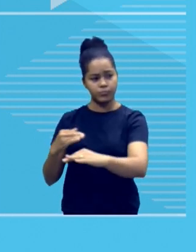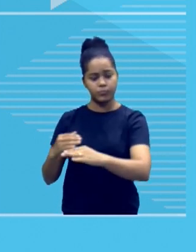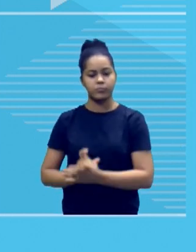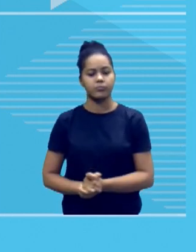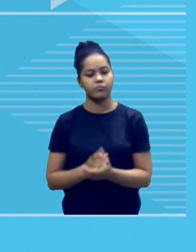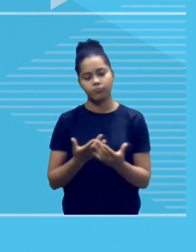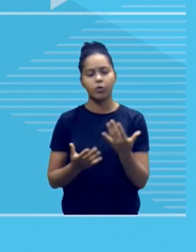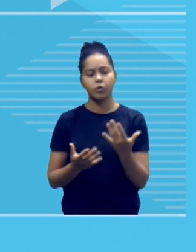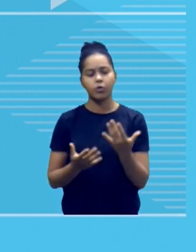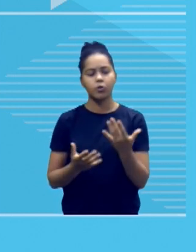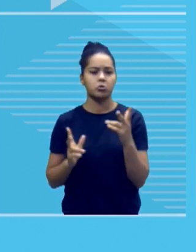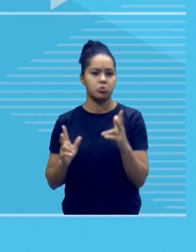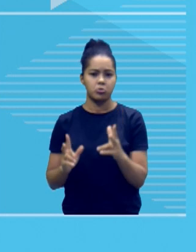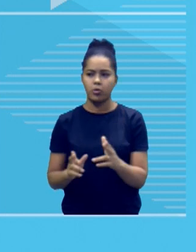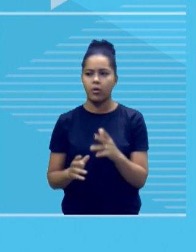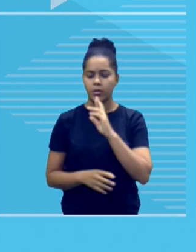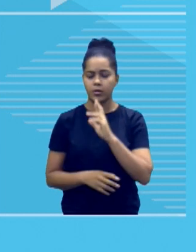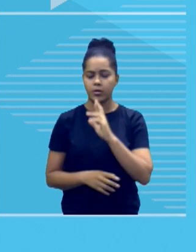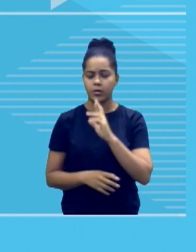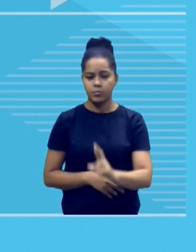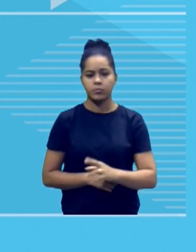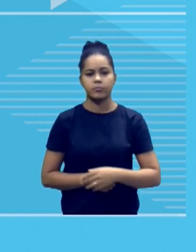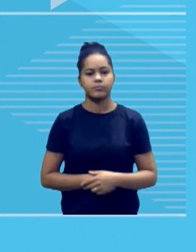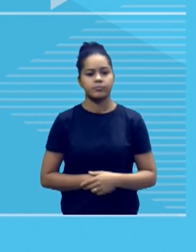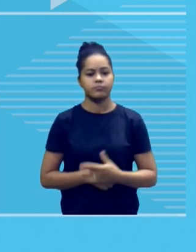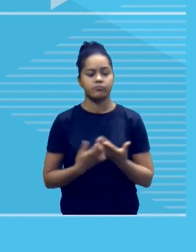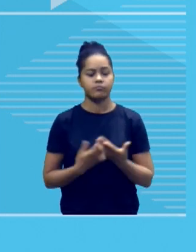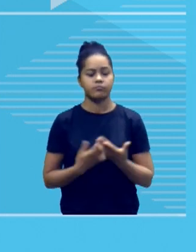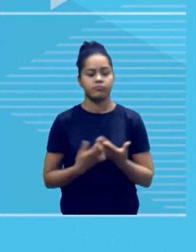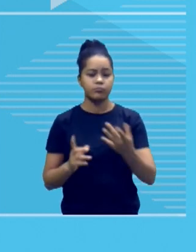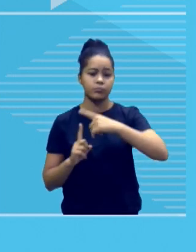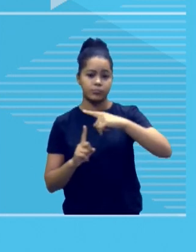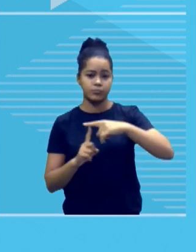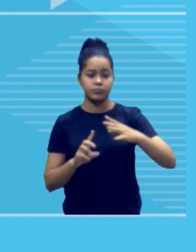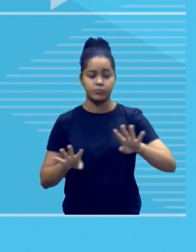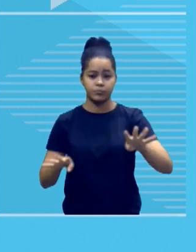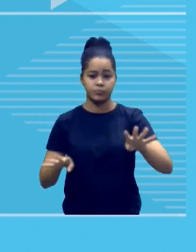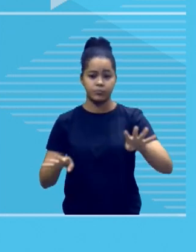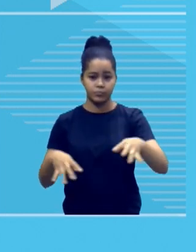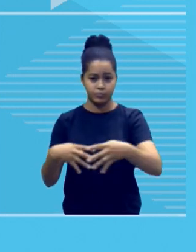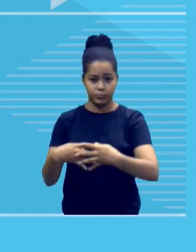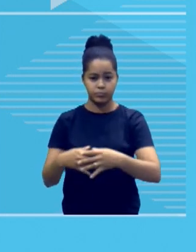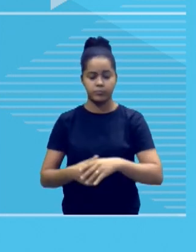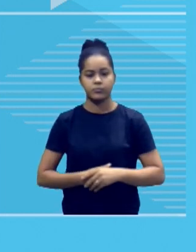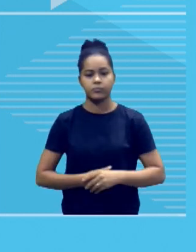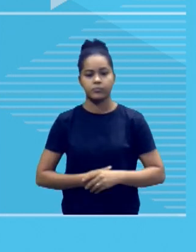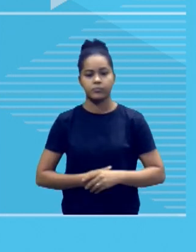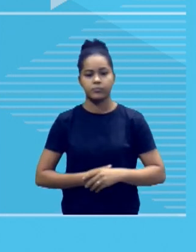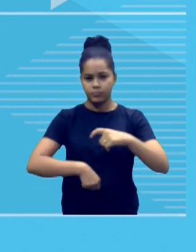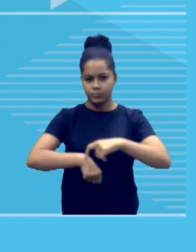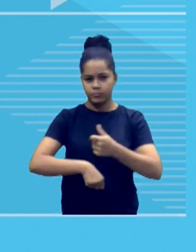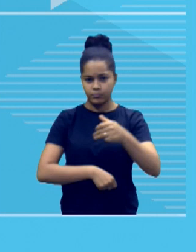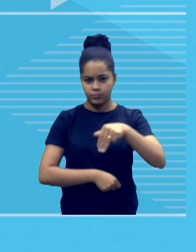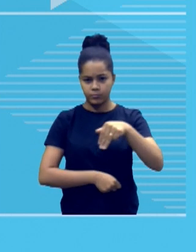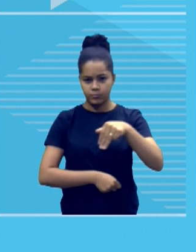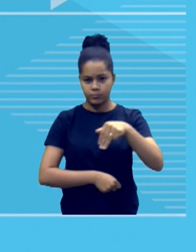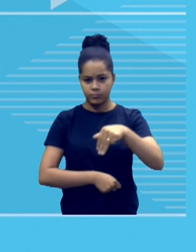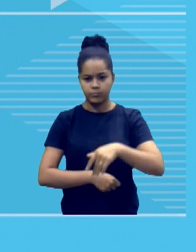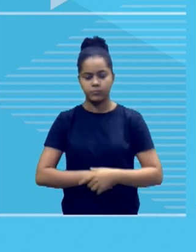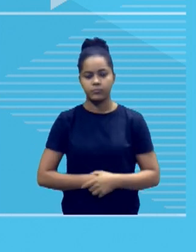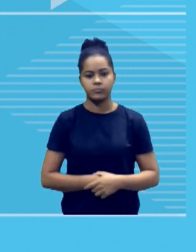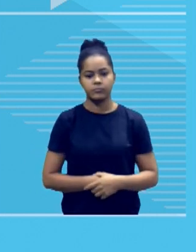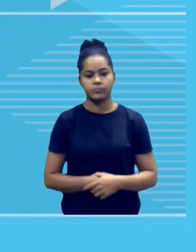na letra B da mesma forma vamos dizer o tipo de isomeria existente entre esses compostos vamos lá vamos colocar um minuto aí na